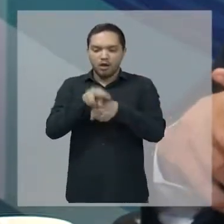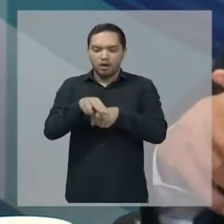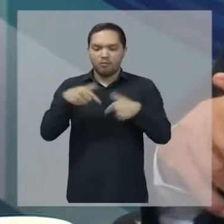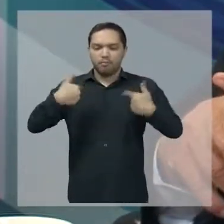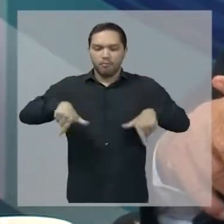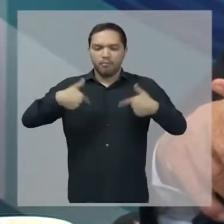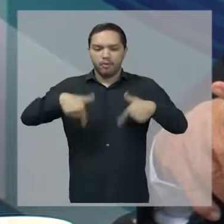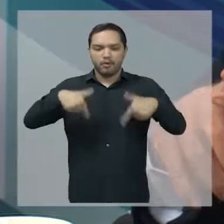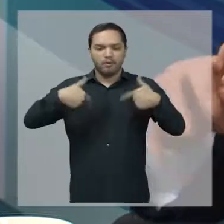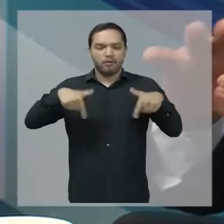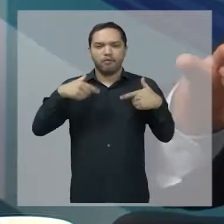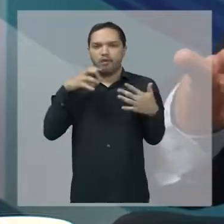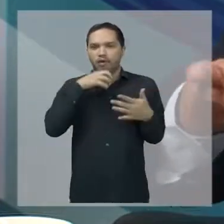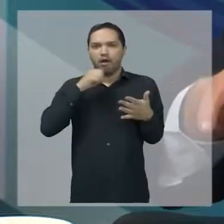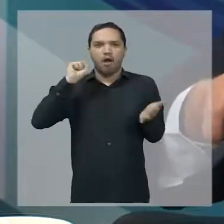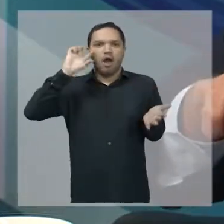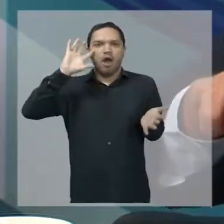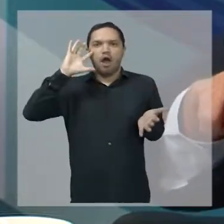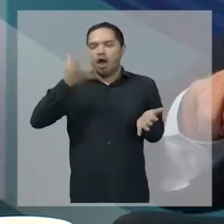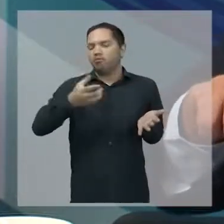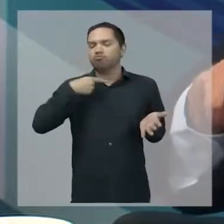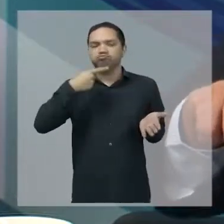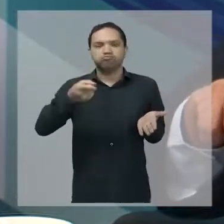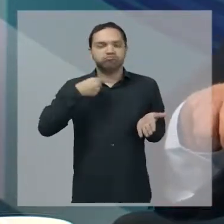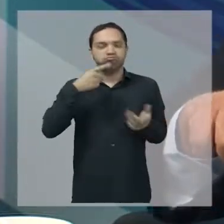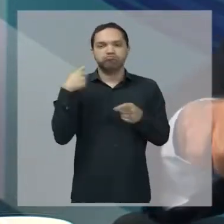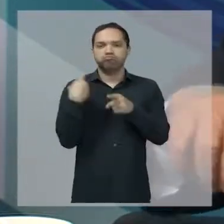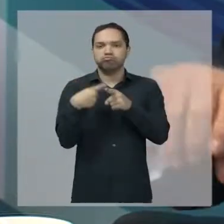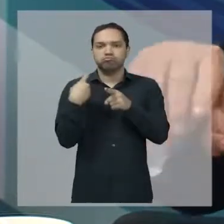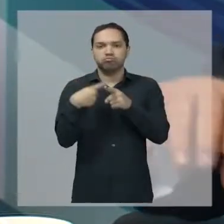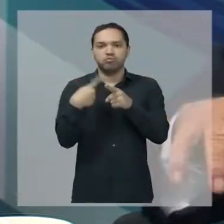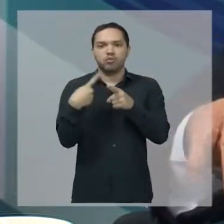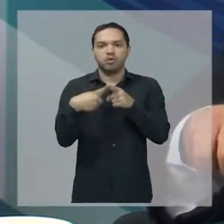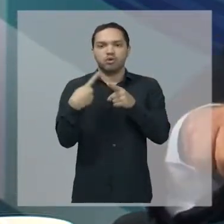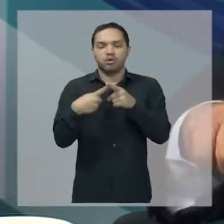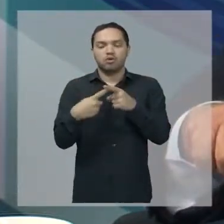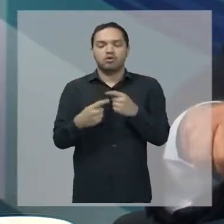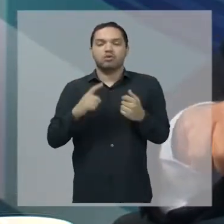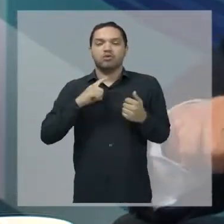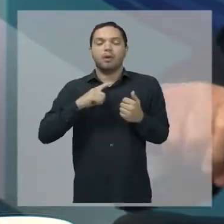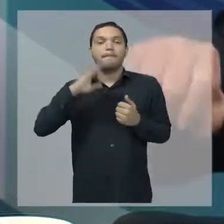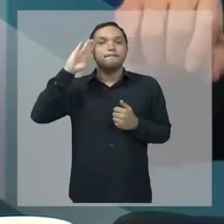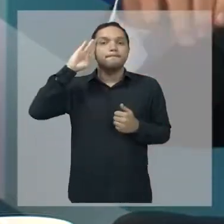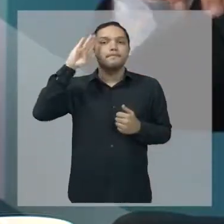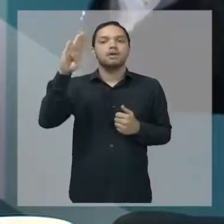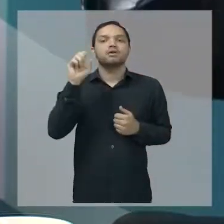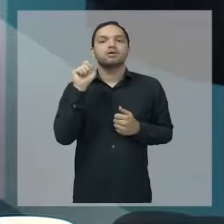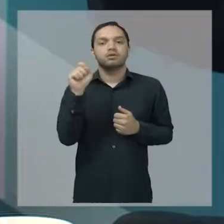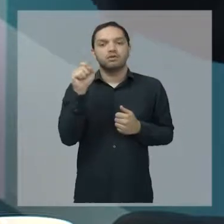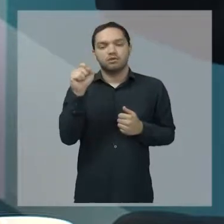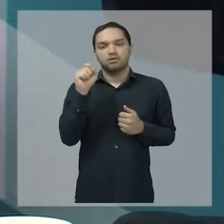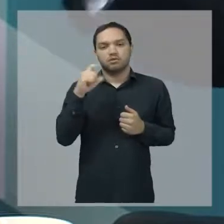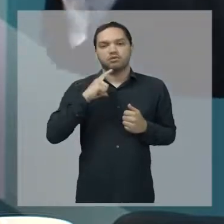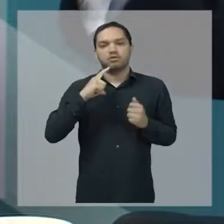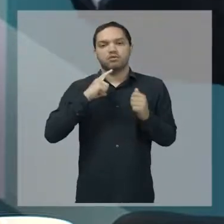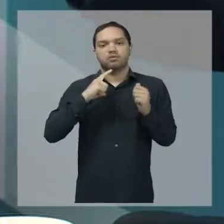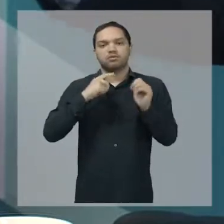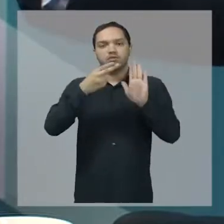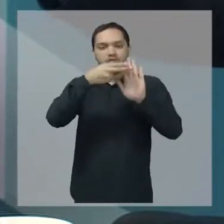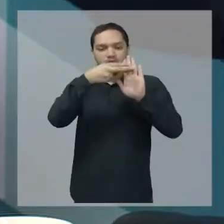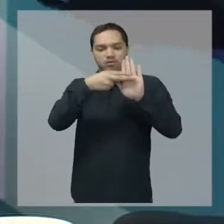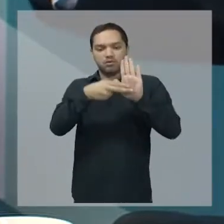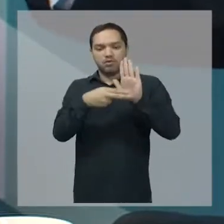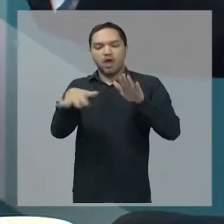emprego, não se resolvem, até porque, em primeiro plano, está exatamente as normas